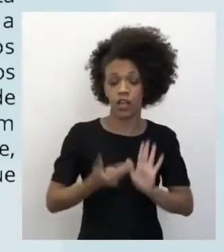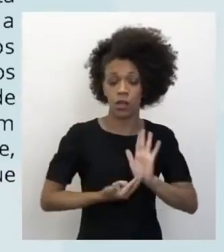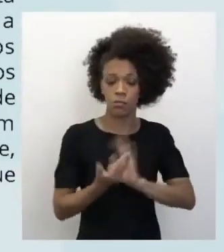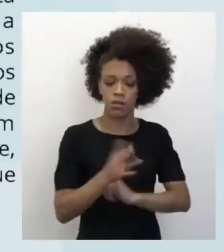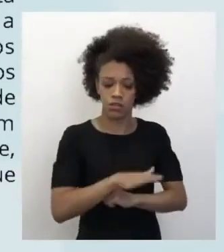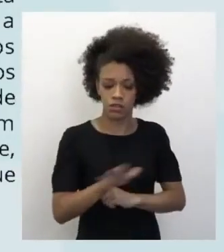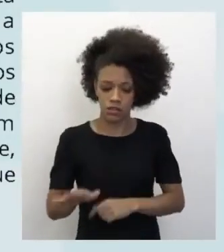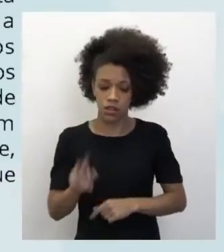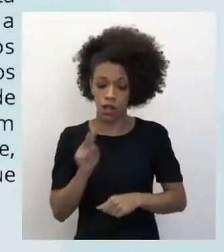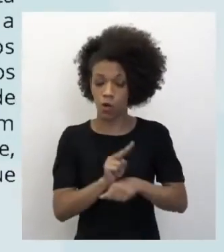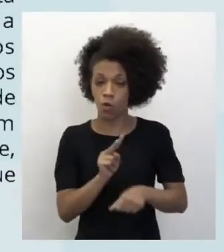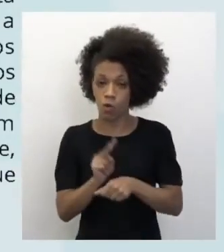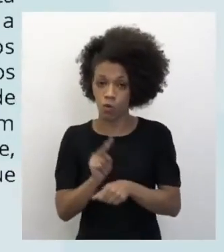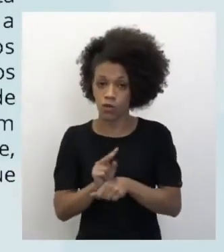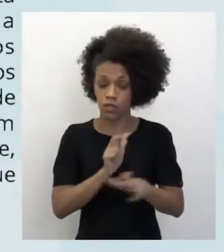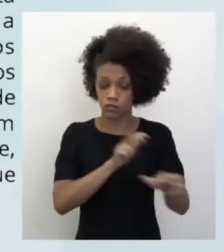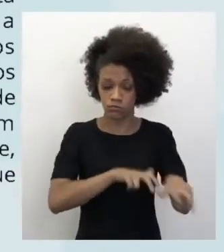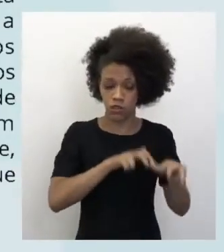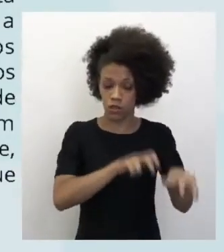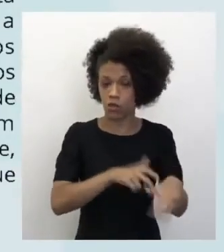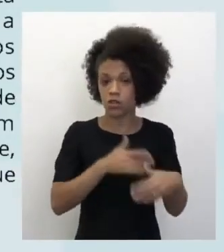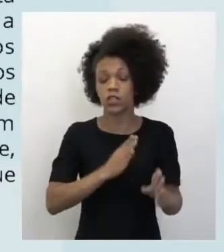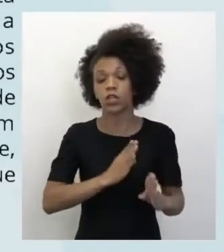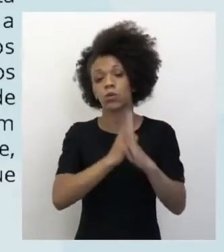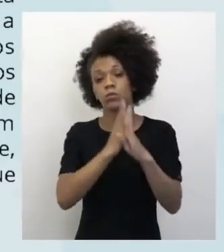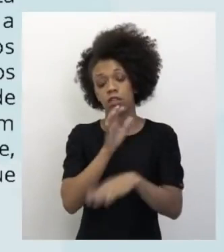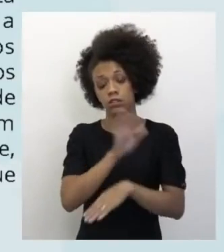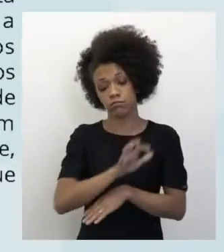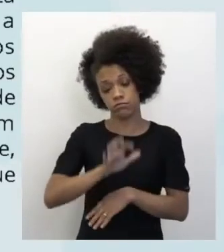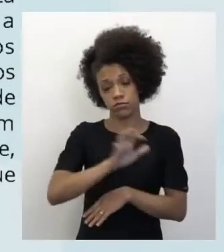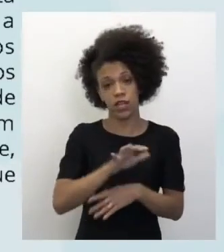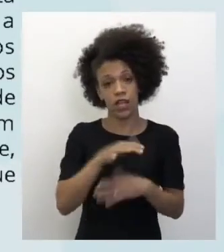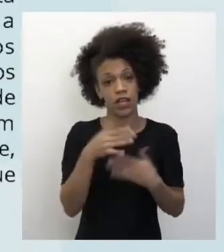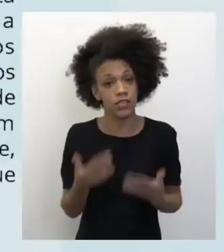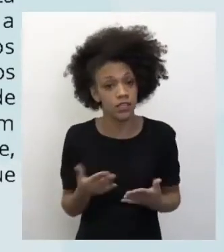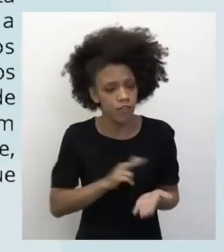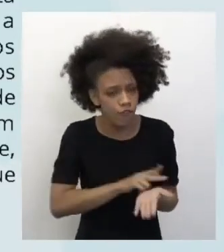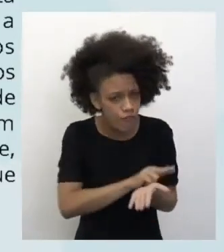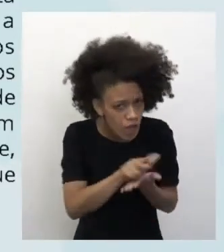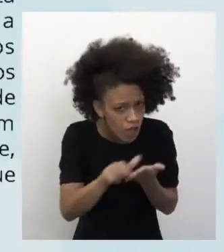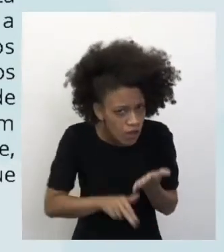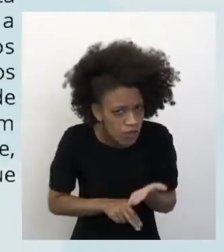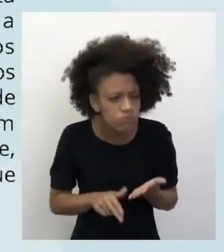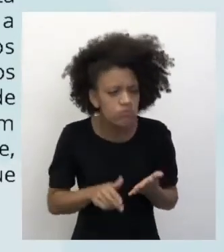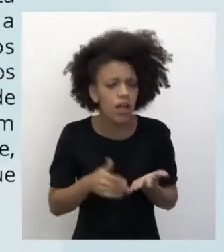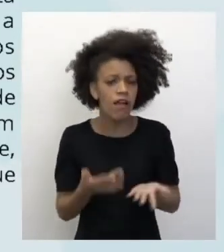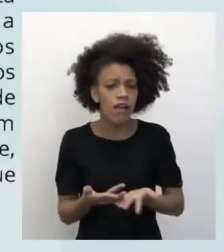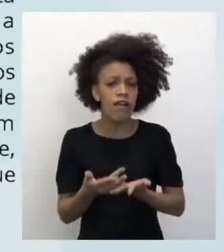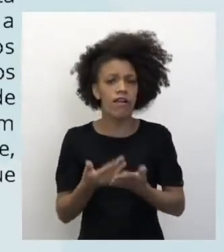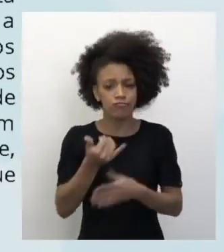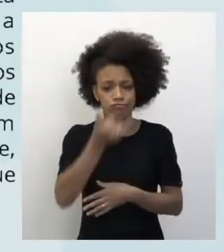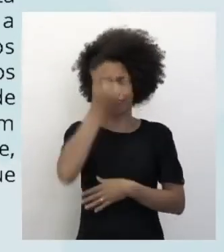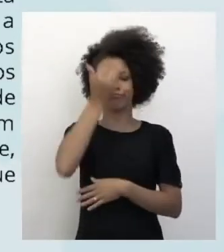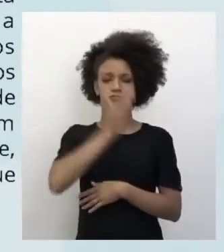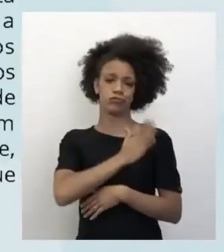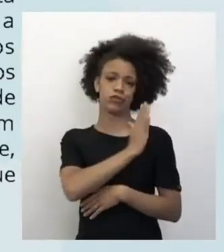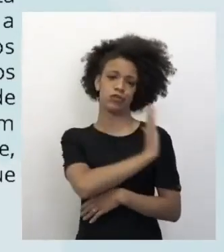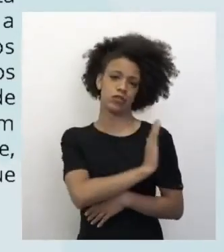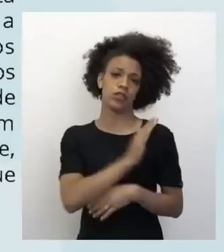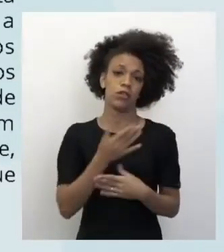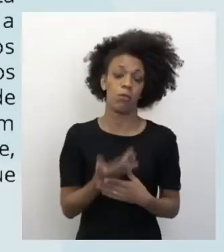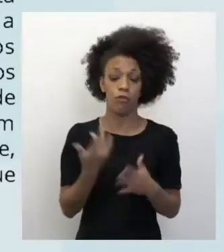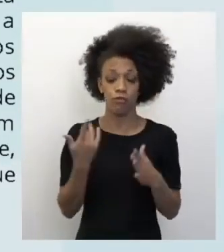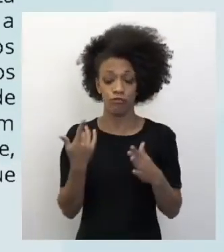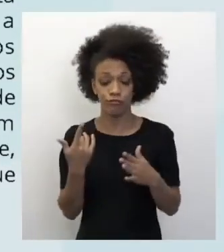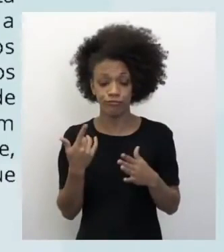no campo com as diferenças linguísticas encontradas nessa região e que, várias vezes, é vítima de preconceito por fugir daquilo que